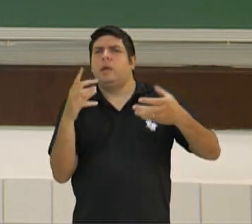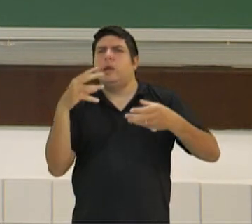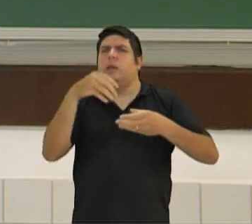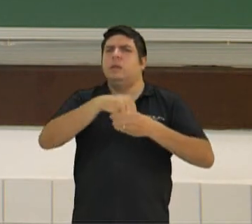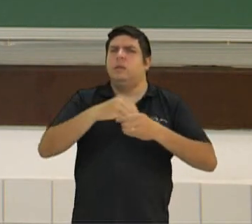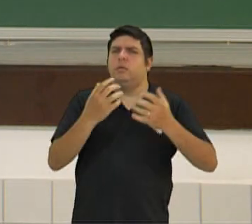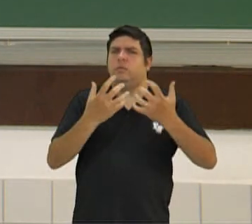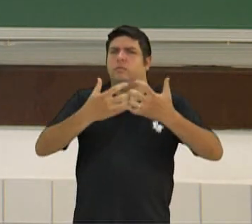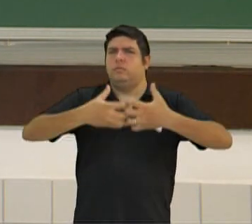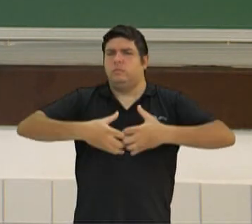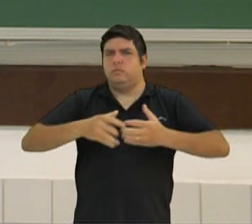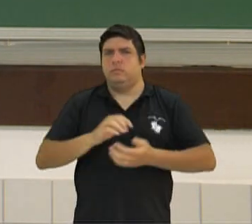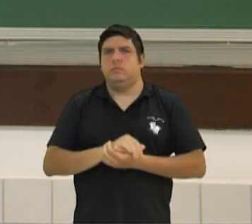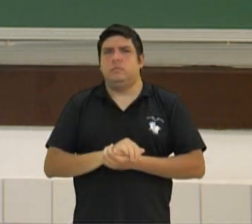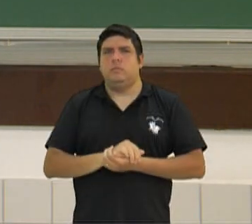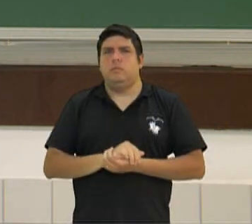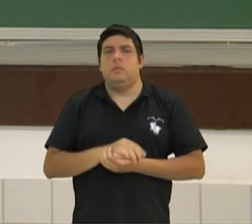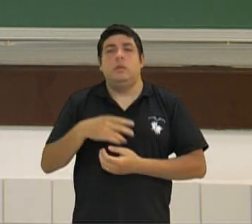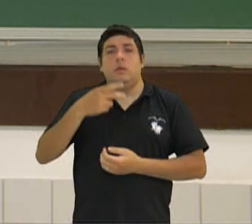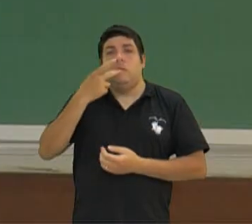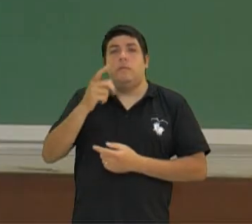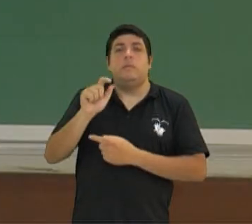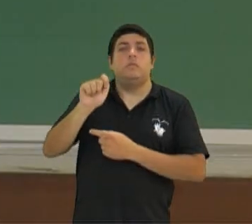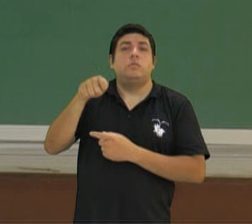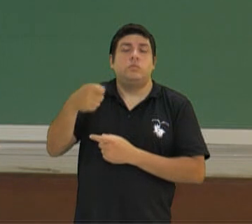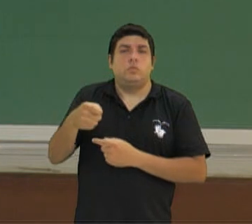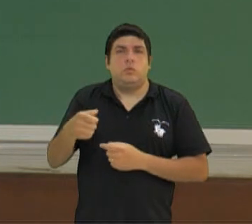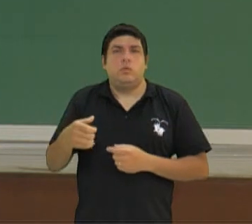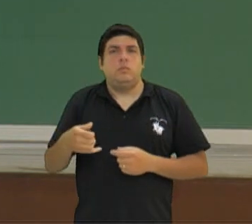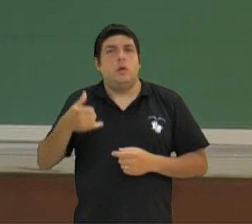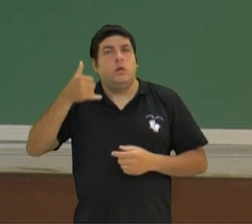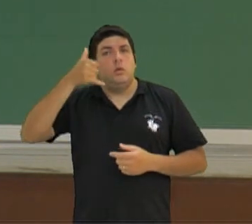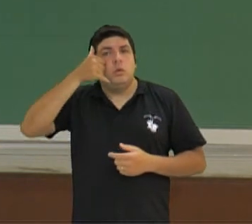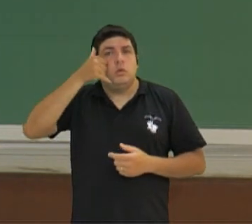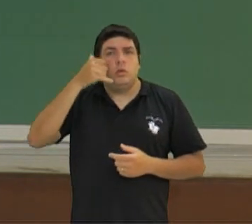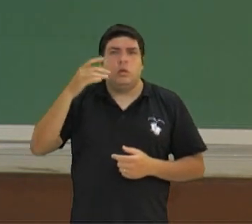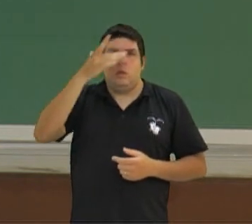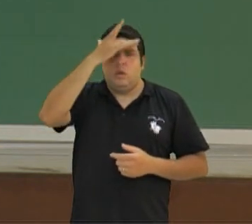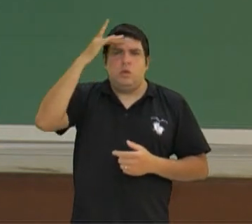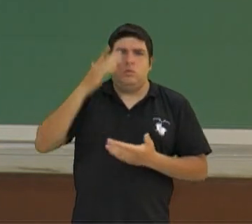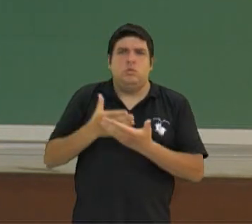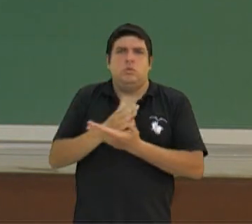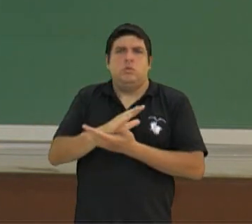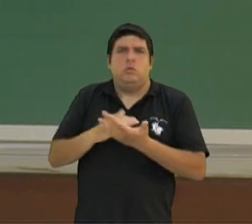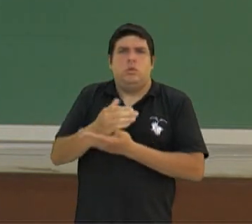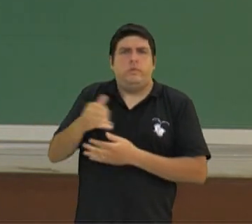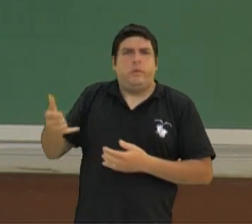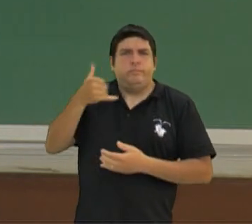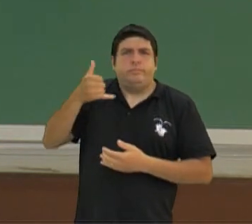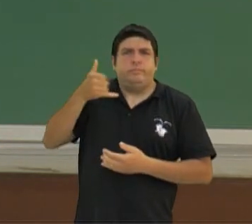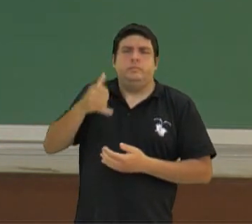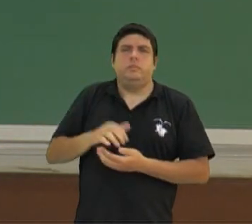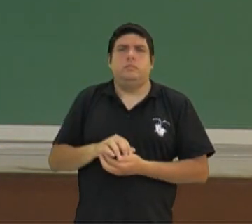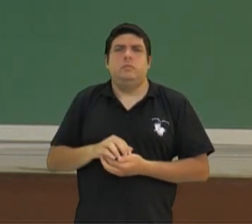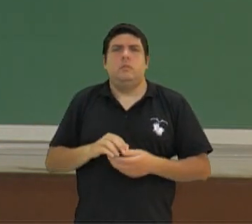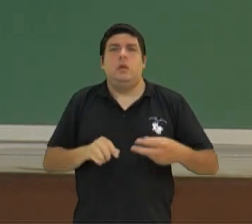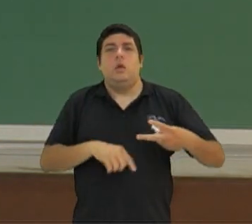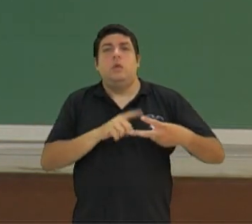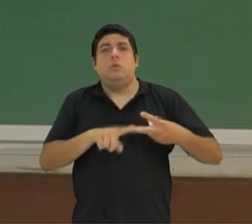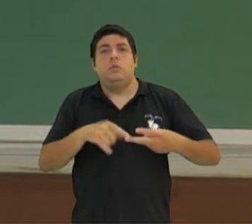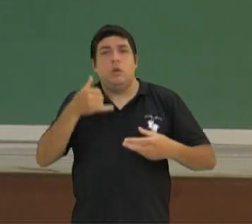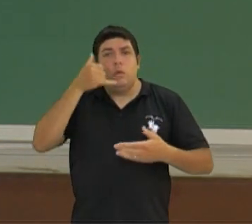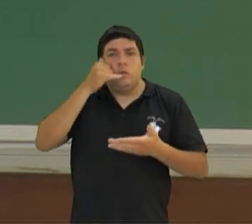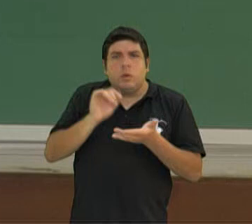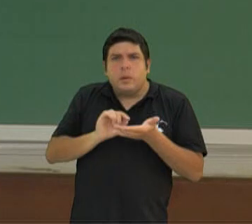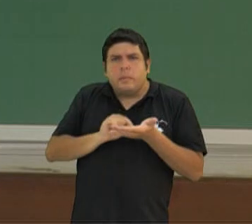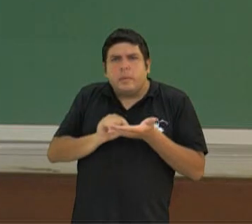gente pegar, ele fala justamente sobre o fato de ter um celular e as pessoas irritantes quando ficar ligando para ele. Ele fala sobre os pequenos botões do celular